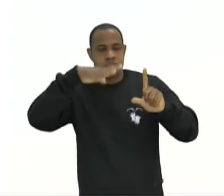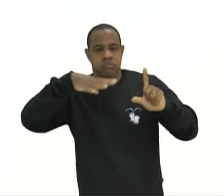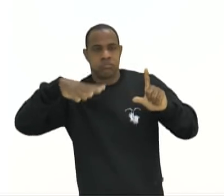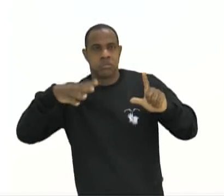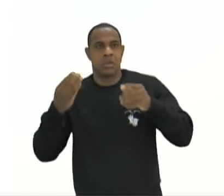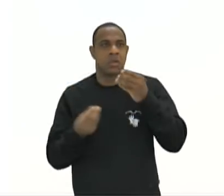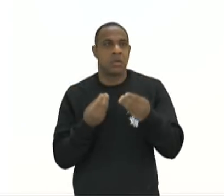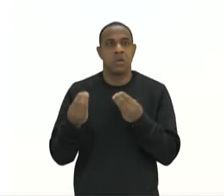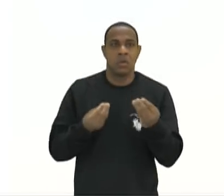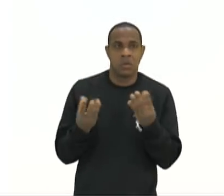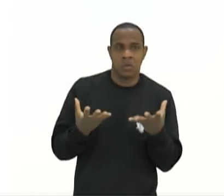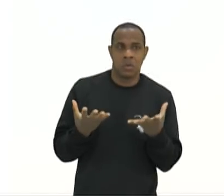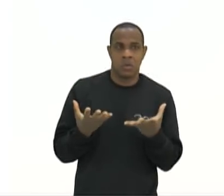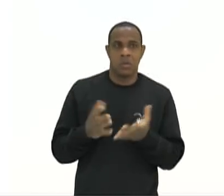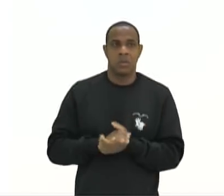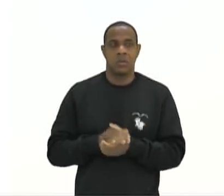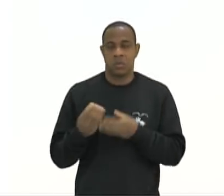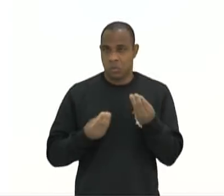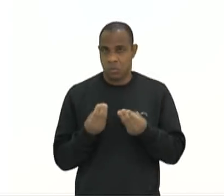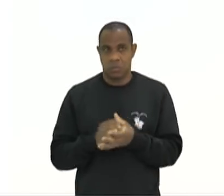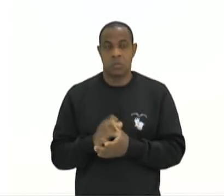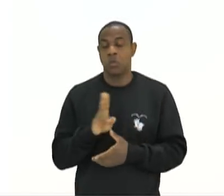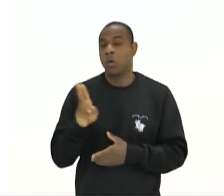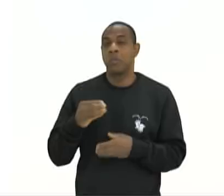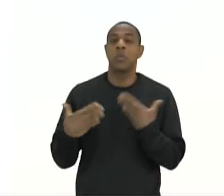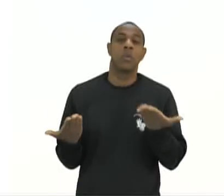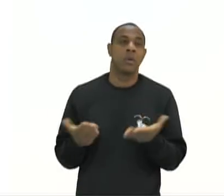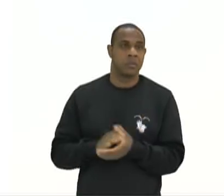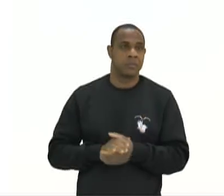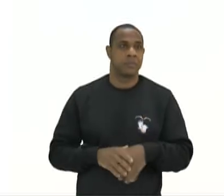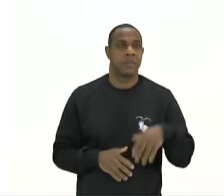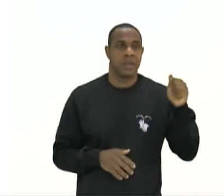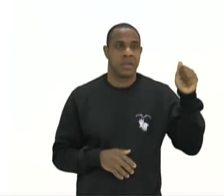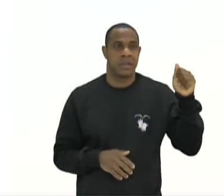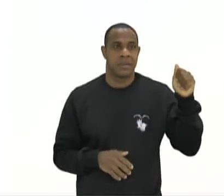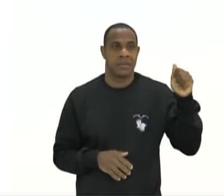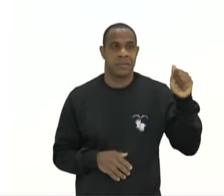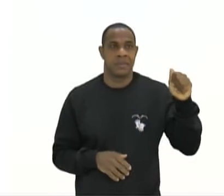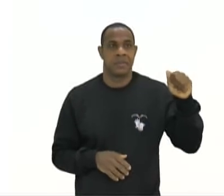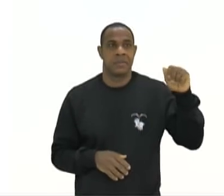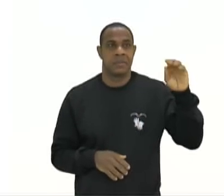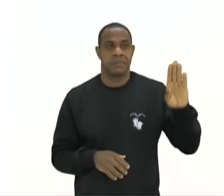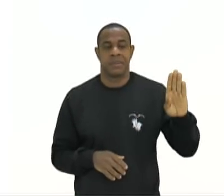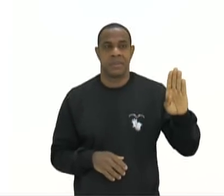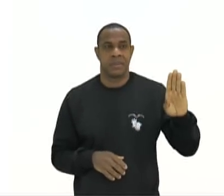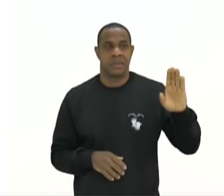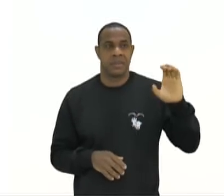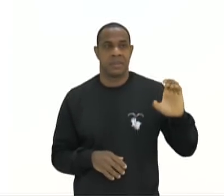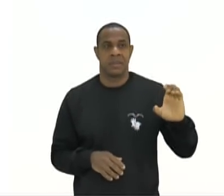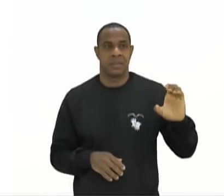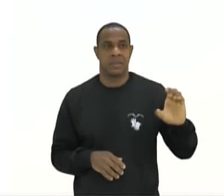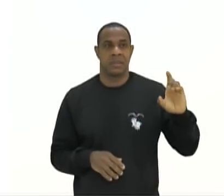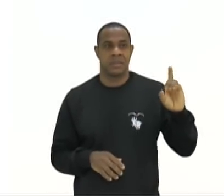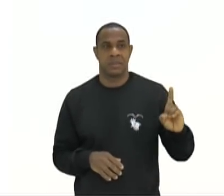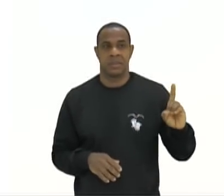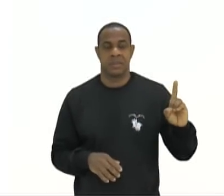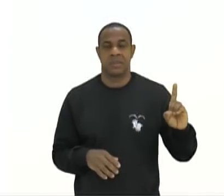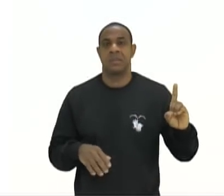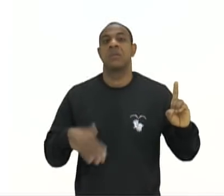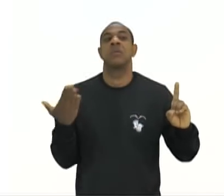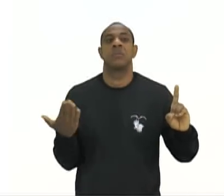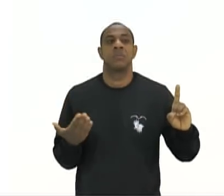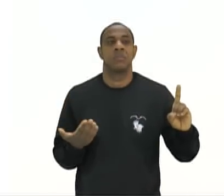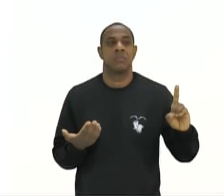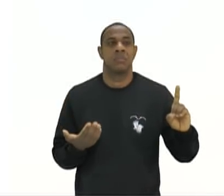às opções, na letra A, deflexão, na letra B, difração, na letra C, difusão,